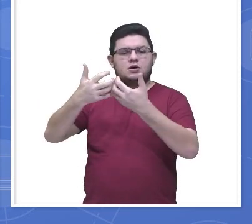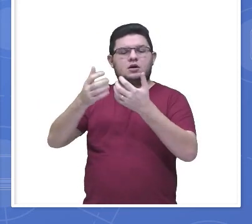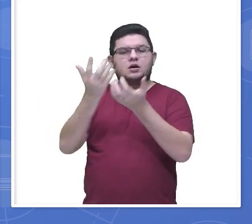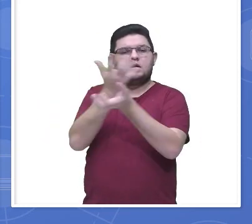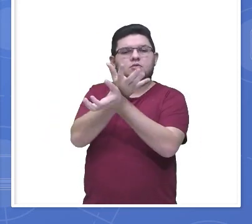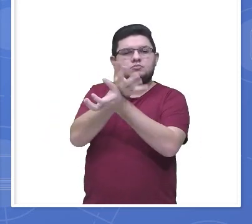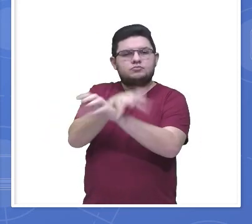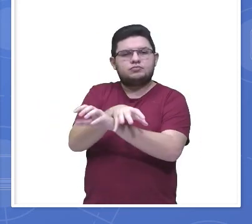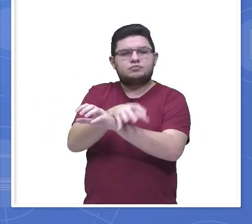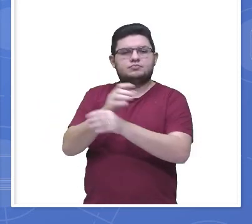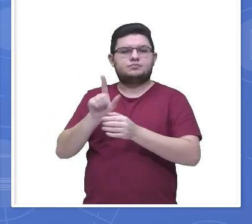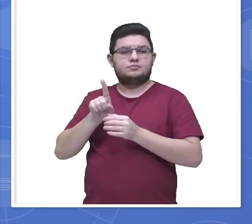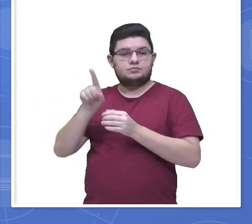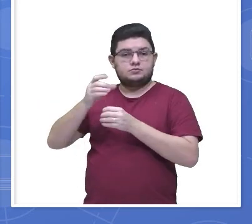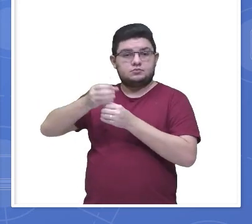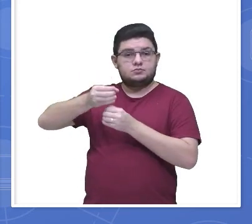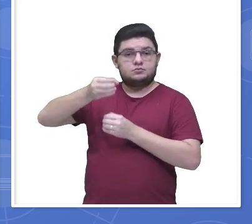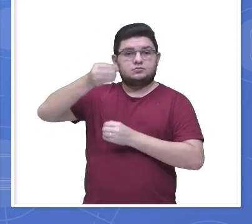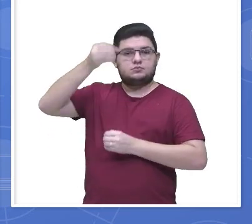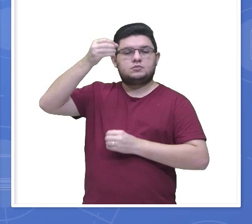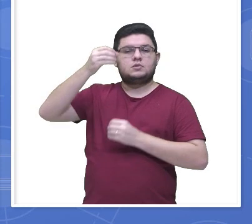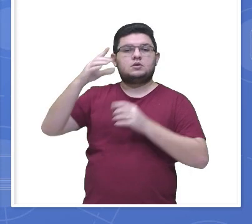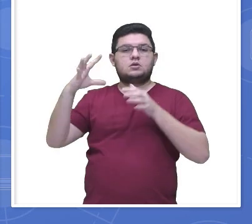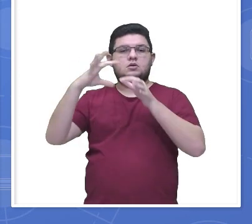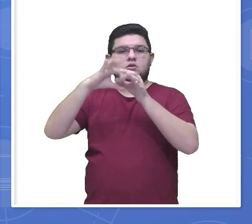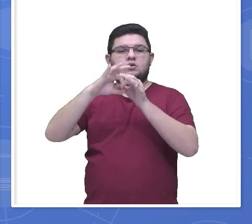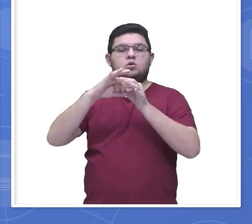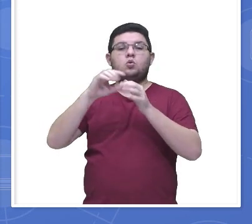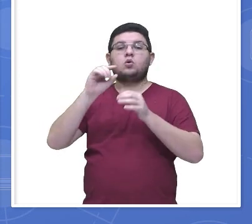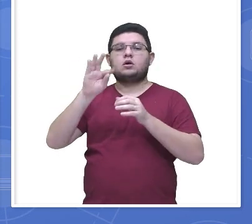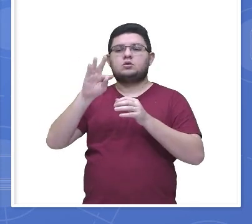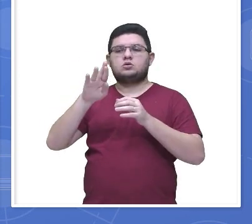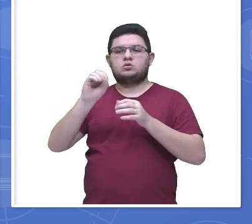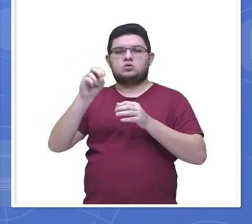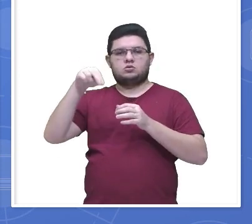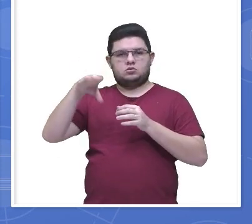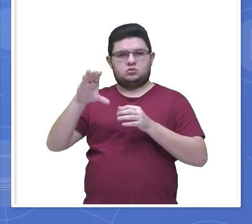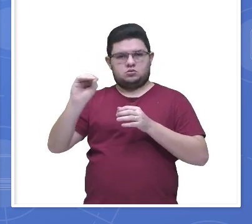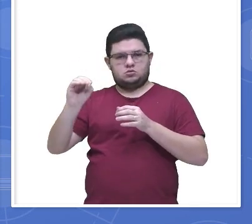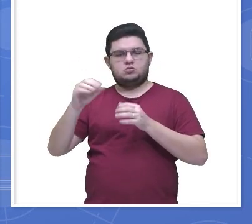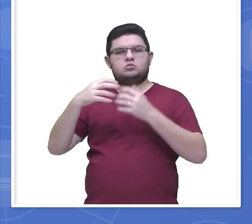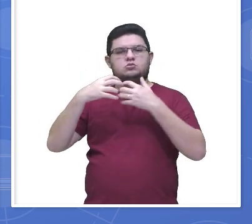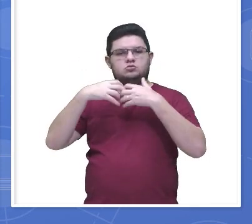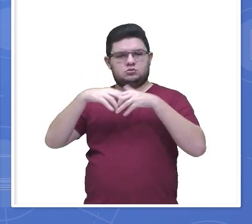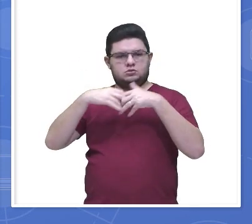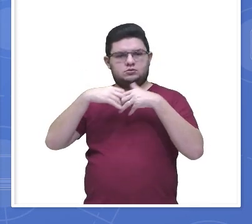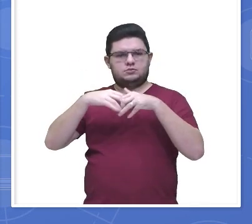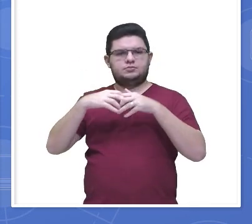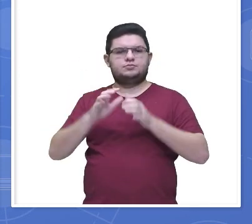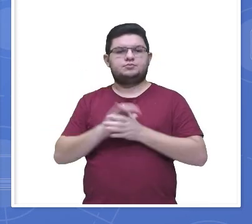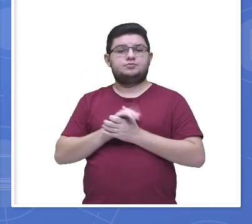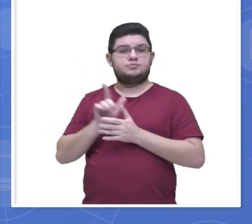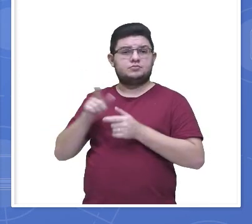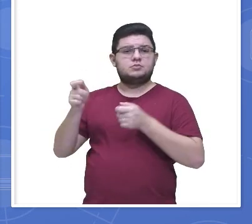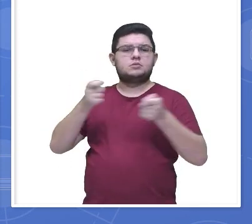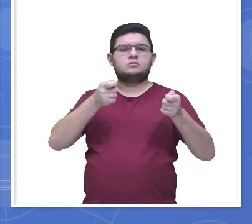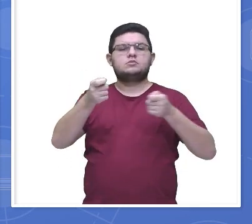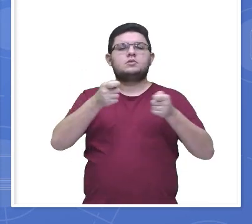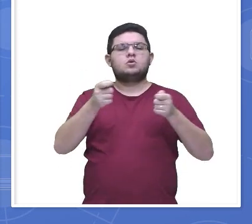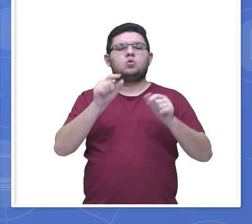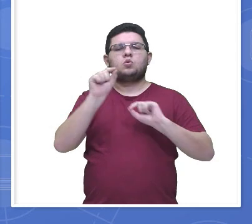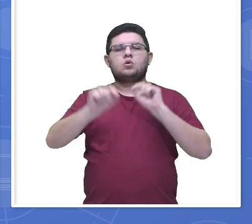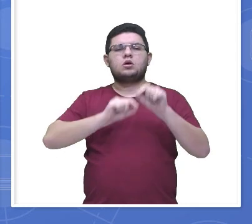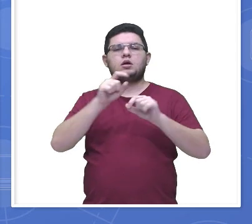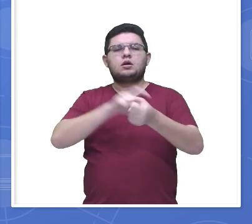ao tronco encefálico. A função da medula espinhal é conduzir os impulsos nervosos do restante do corpo